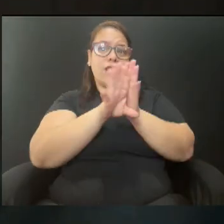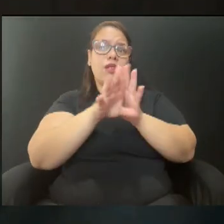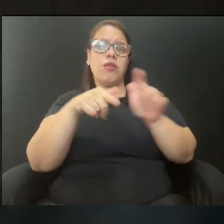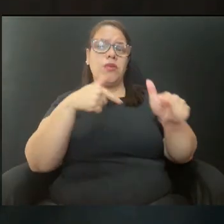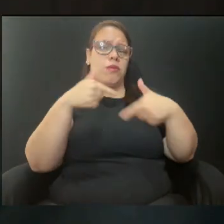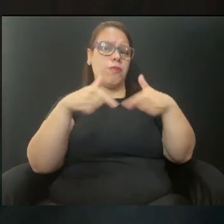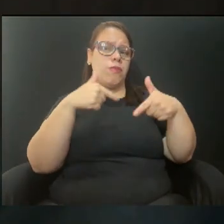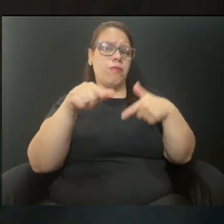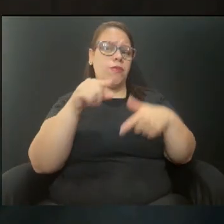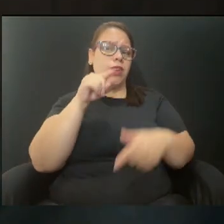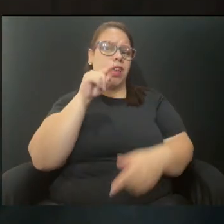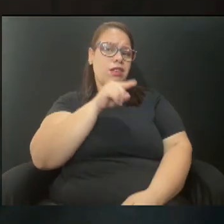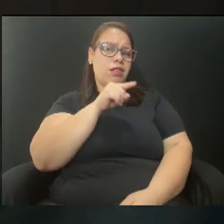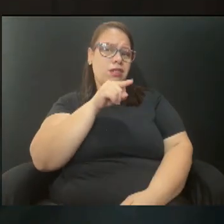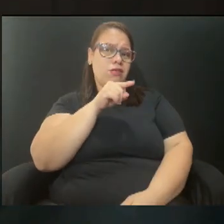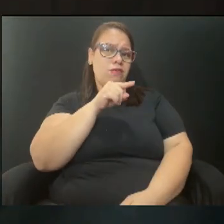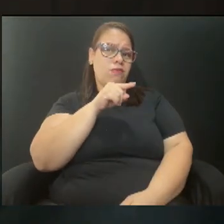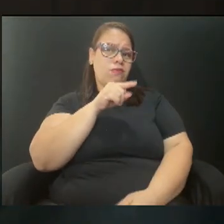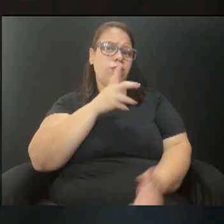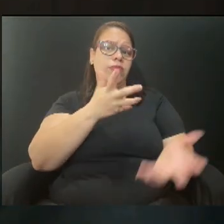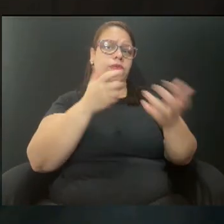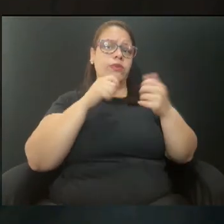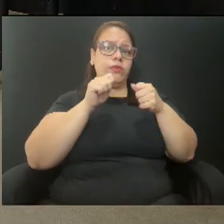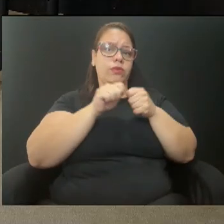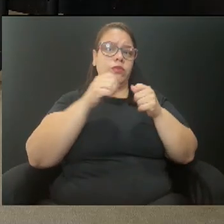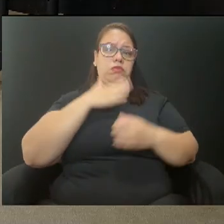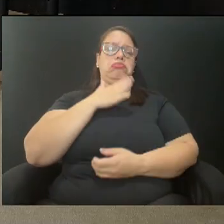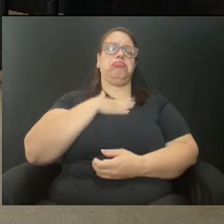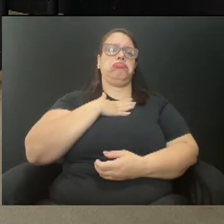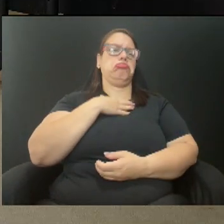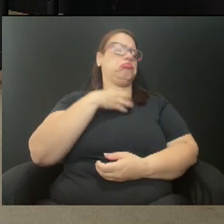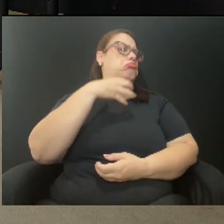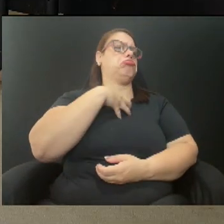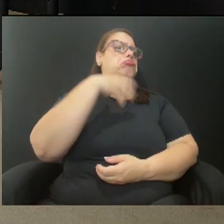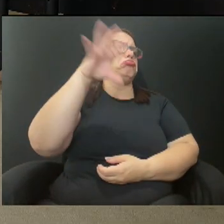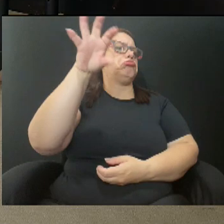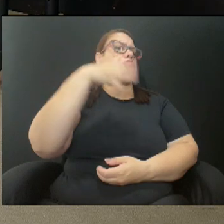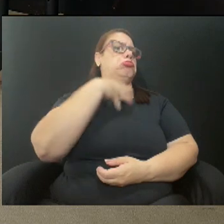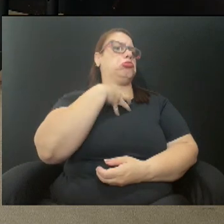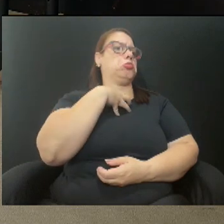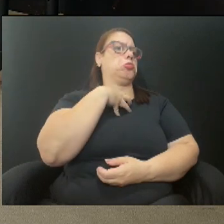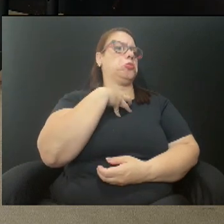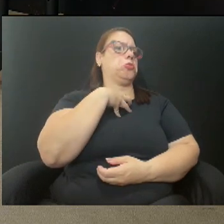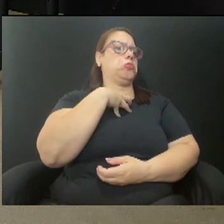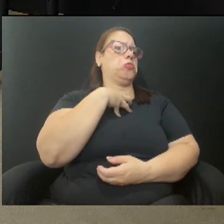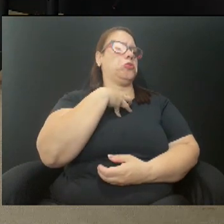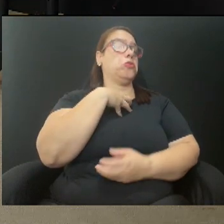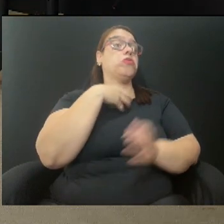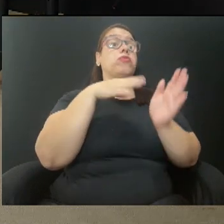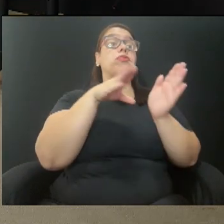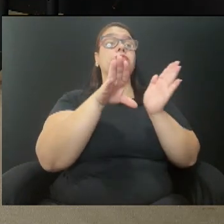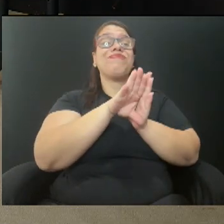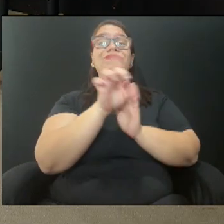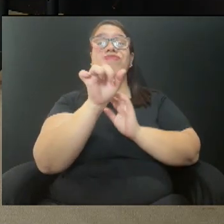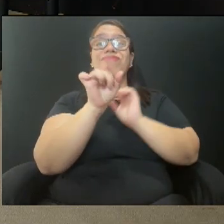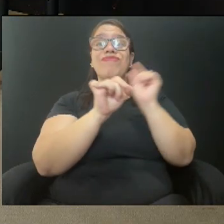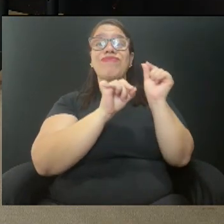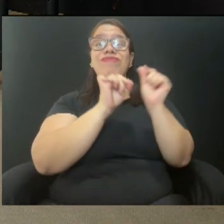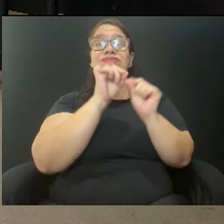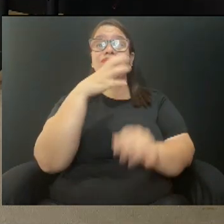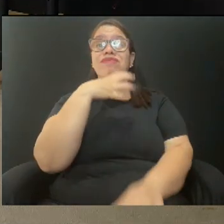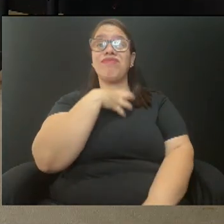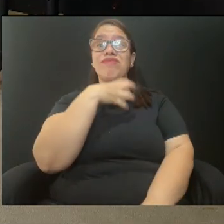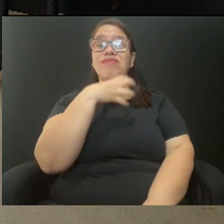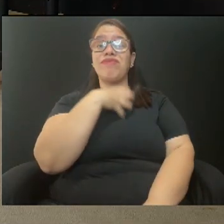forma. Eu quero fazer do meu jeito. E aí entra essa questão de sentimentos, olha,